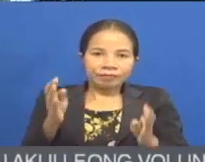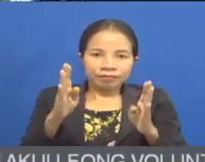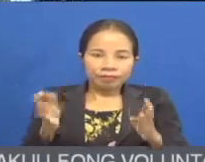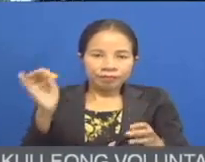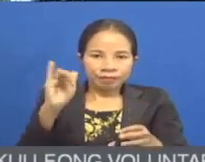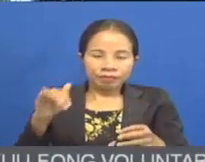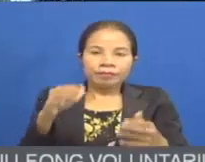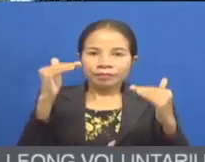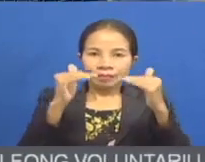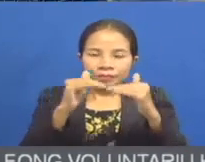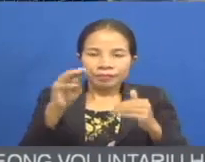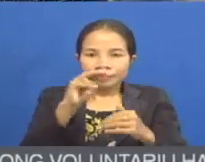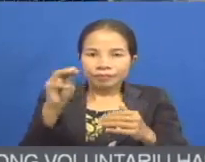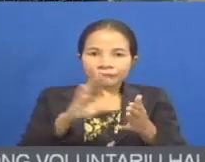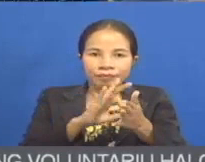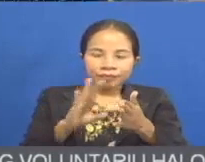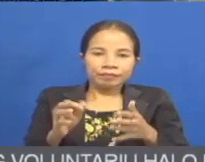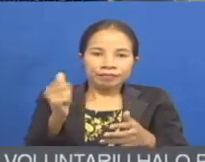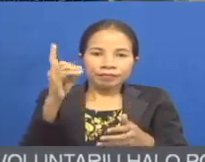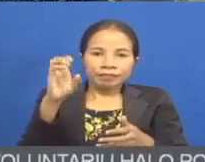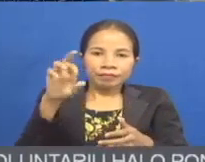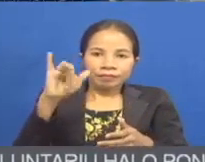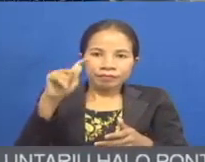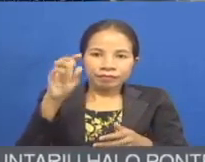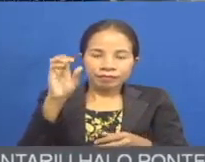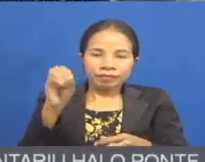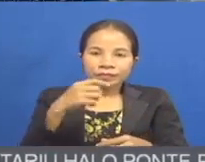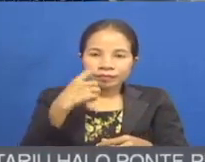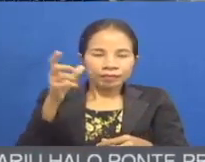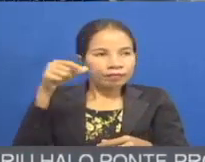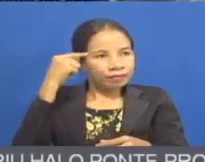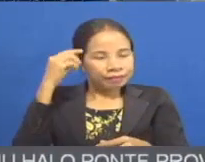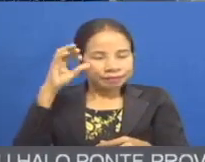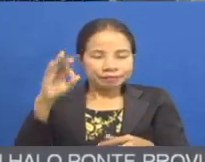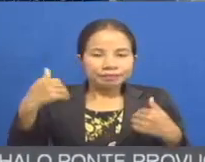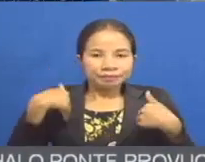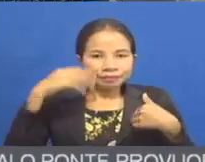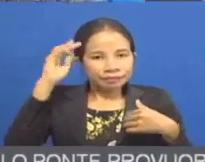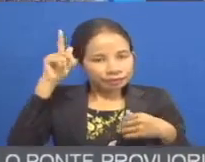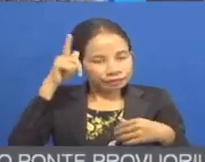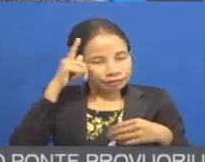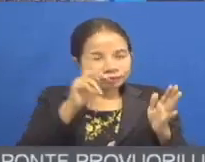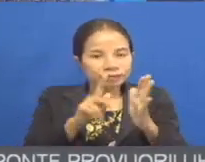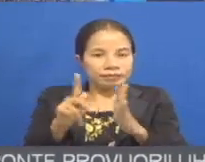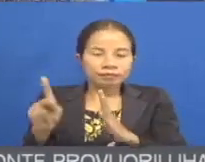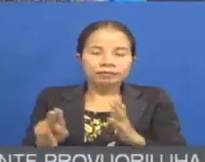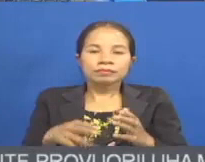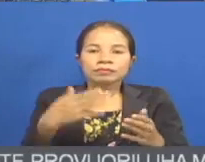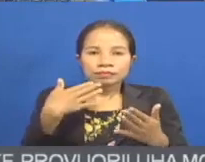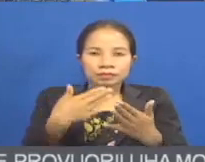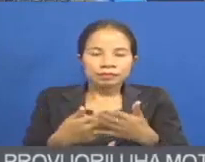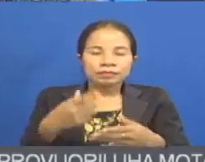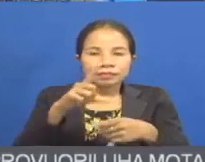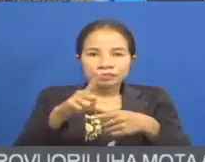plenária segunda-feira. Adérito Ugura Costa, atetem, governo da CIA e a uma política atual de gestão de e a fronteira